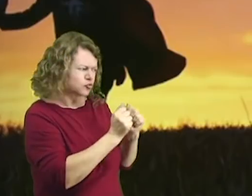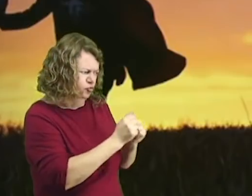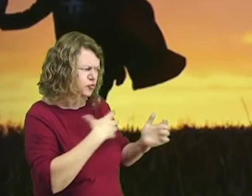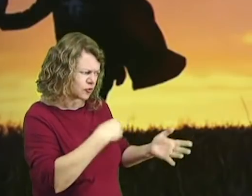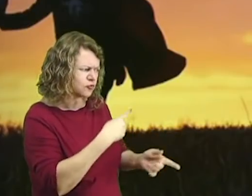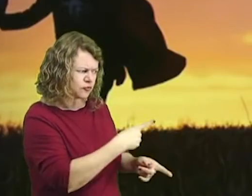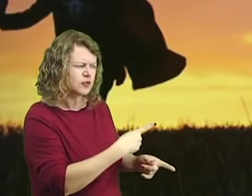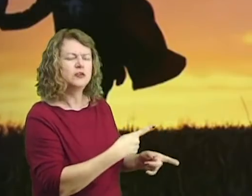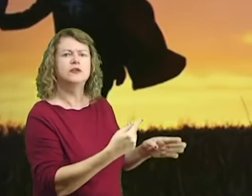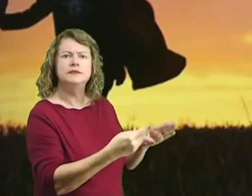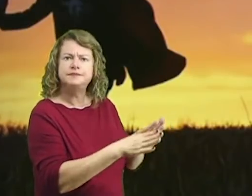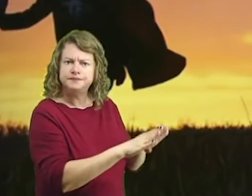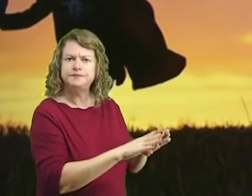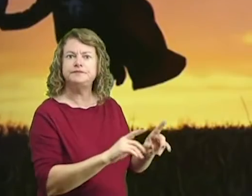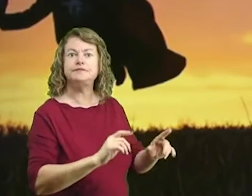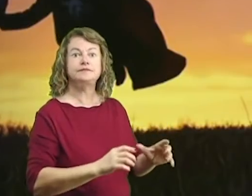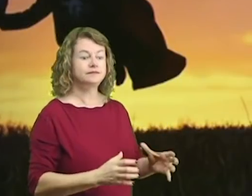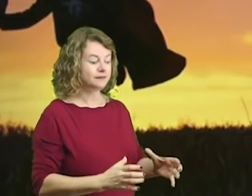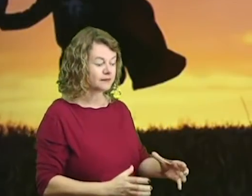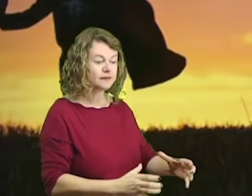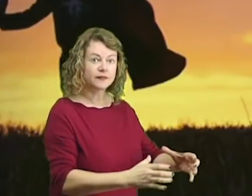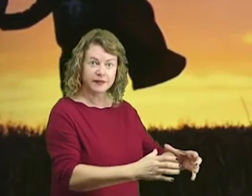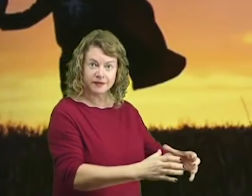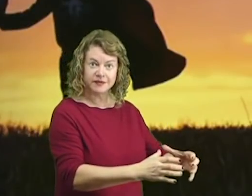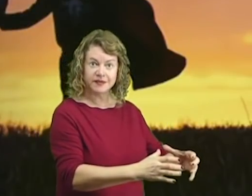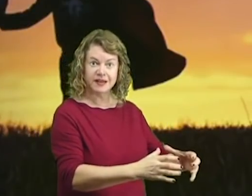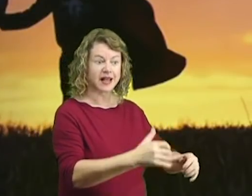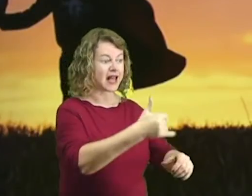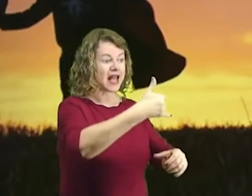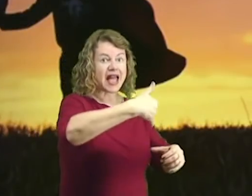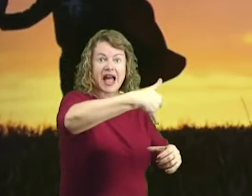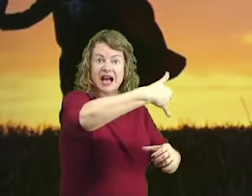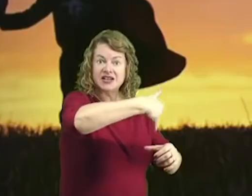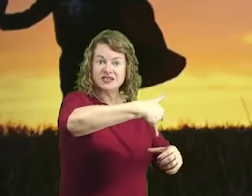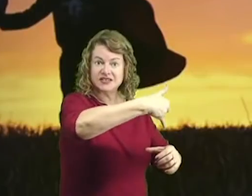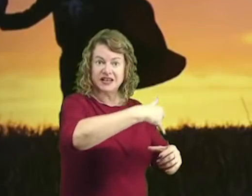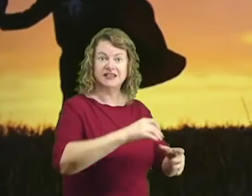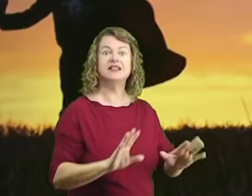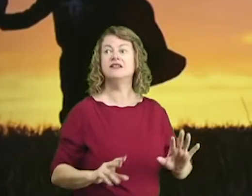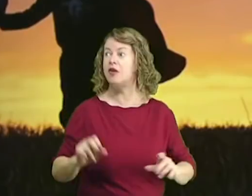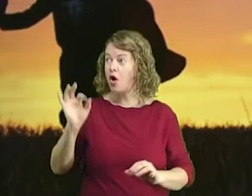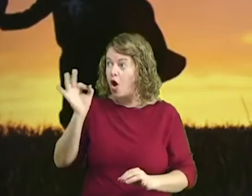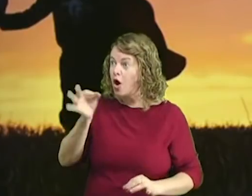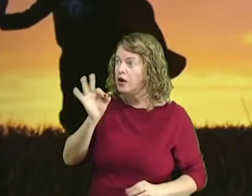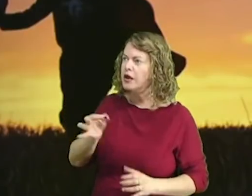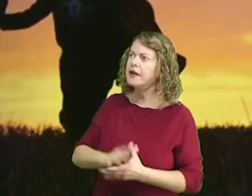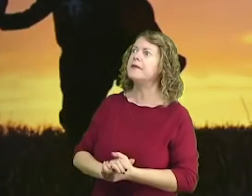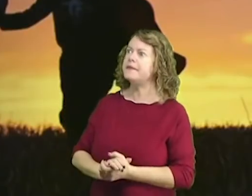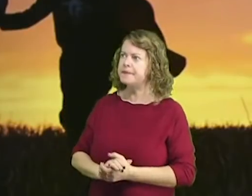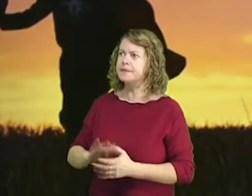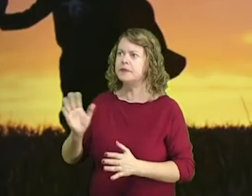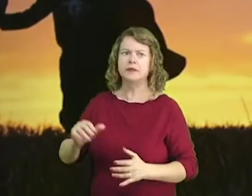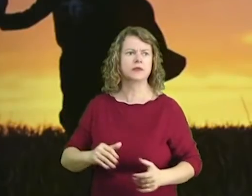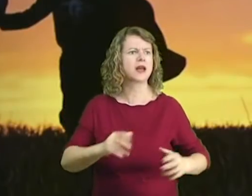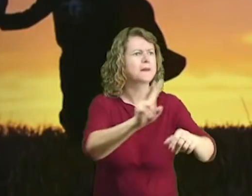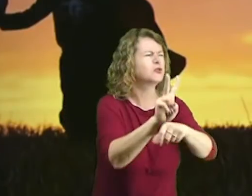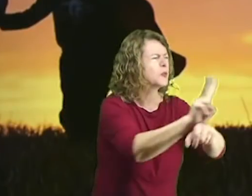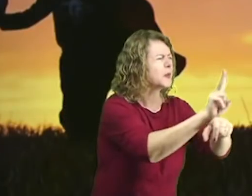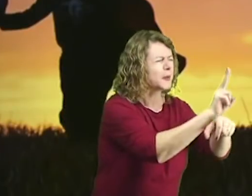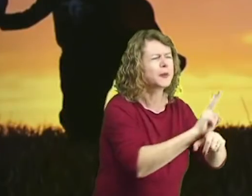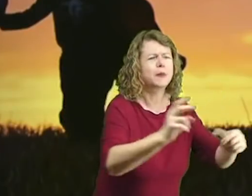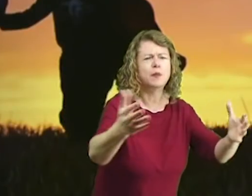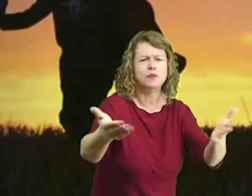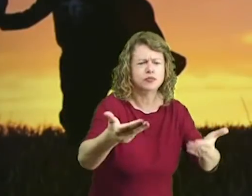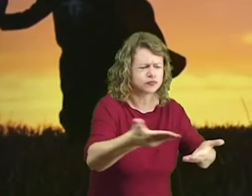enchendo. Depois disso, ela foi embora, fechou-se em casa com seus filhos e começou a encher as vasilhas que eles